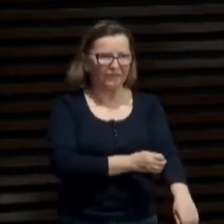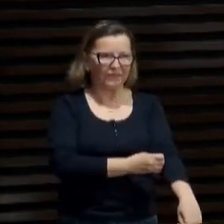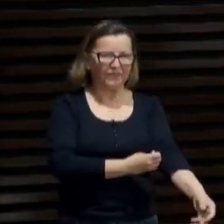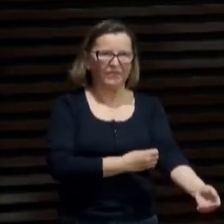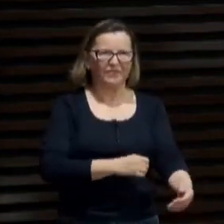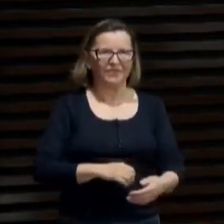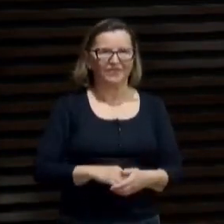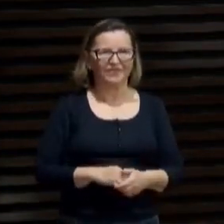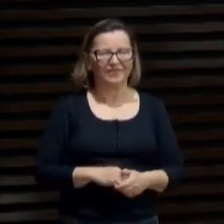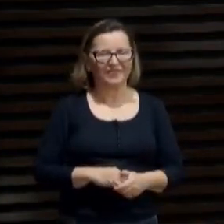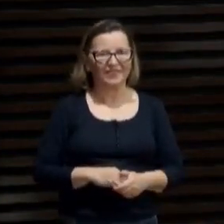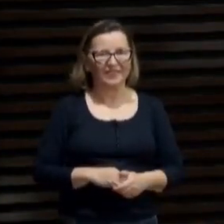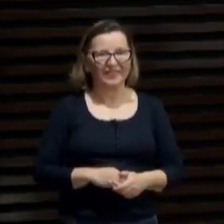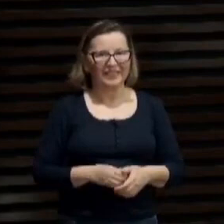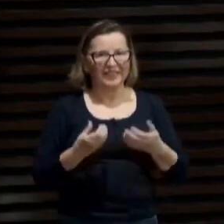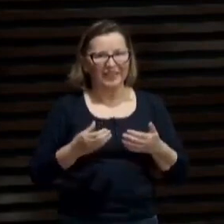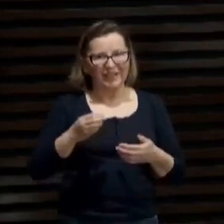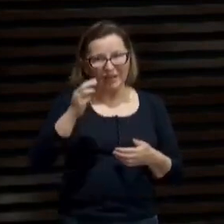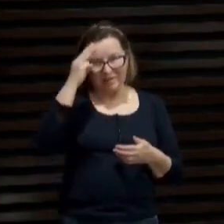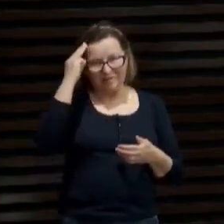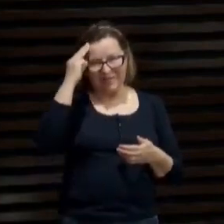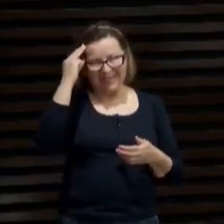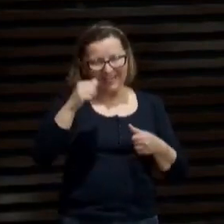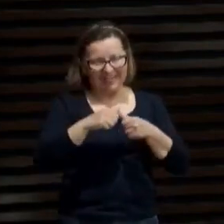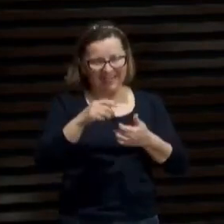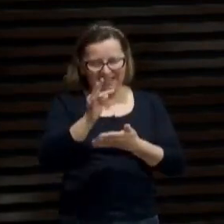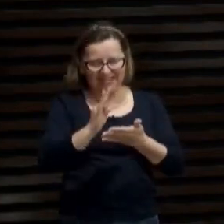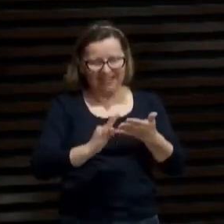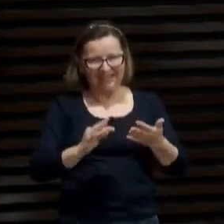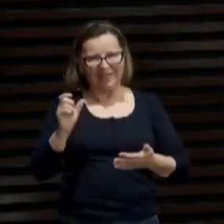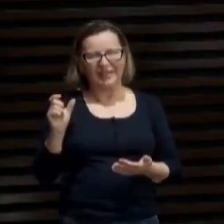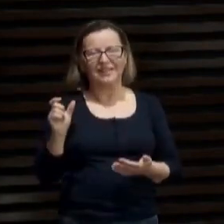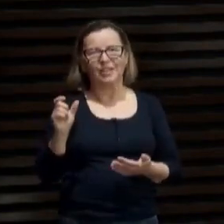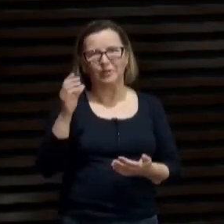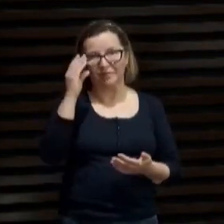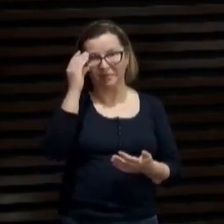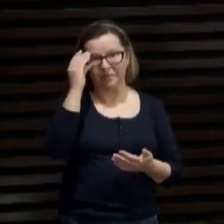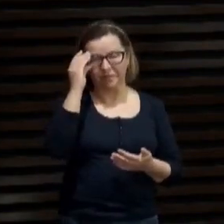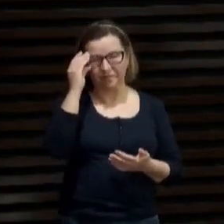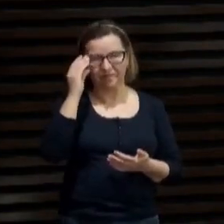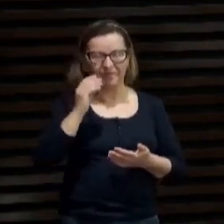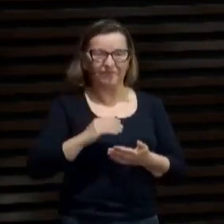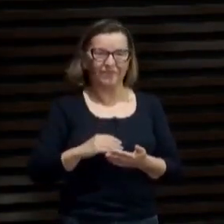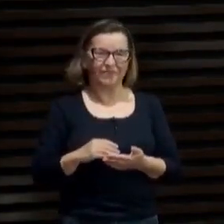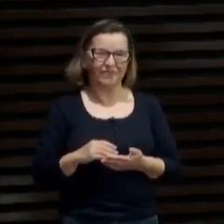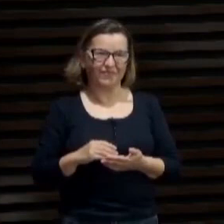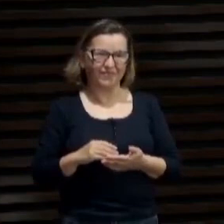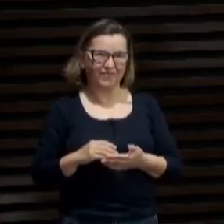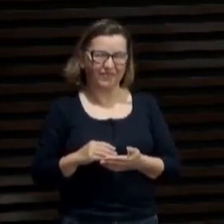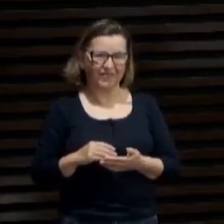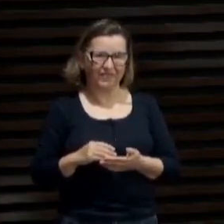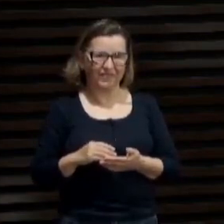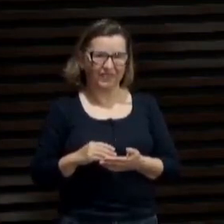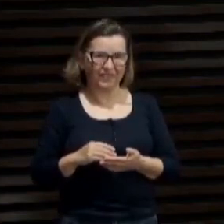então de meditar nesse texto da palavra. Eu vou fazer o que eu já fiz algumas vezes, eu vou